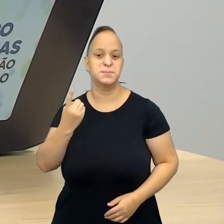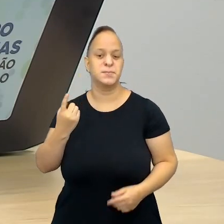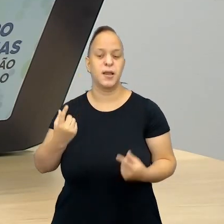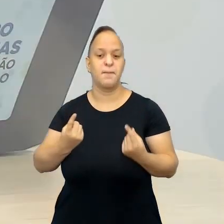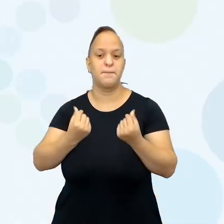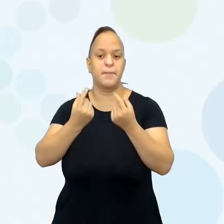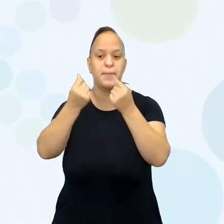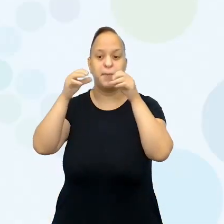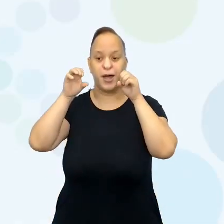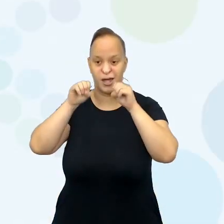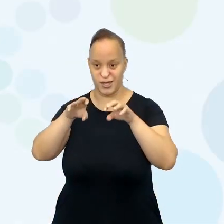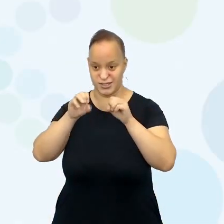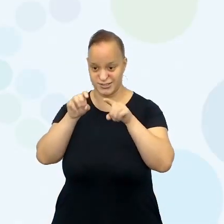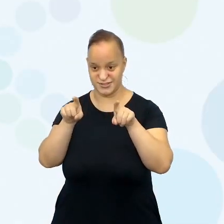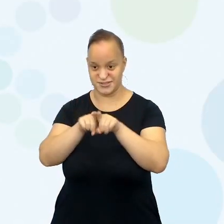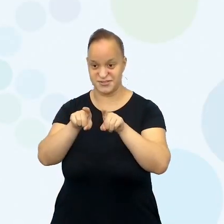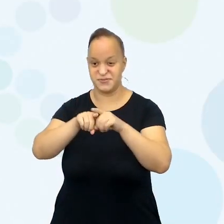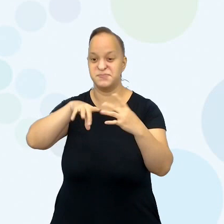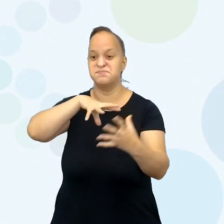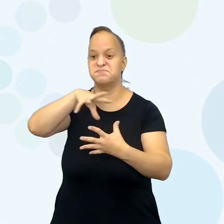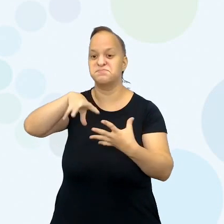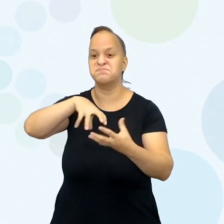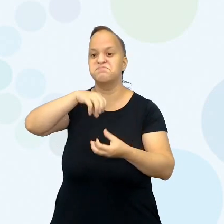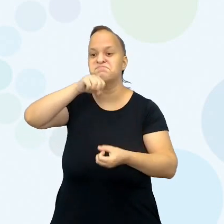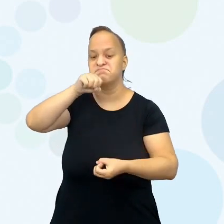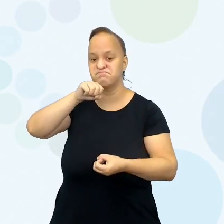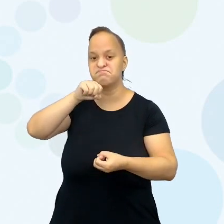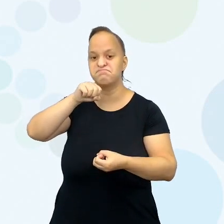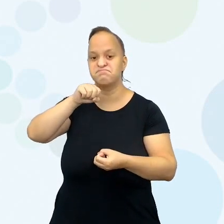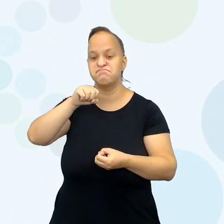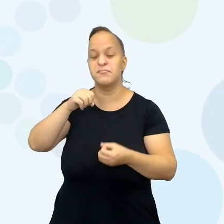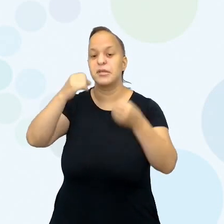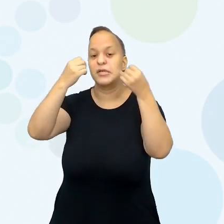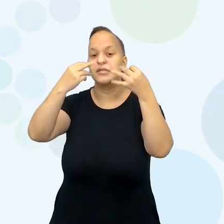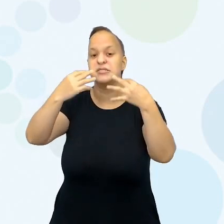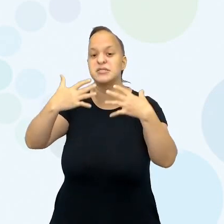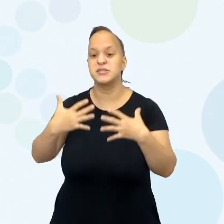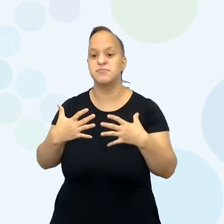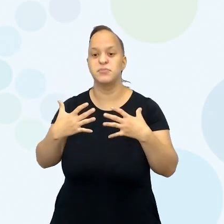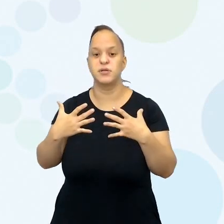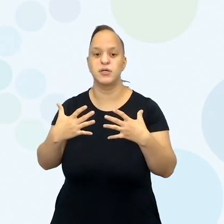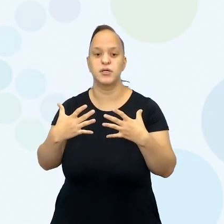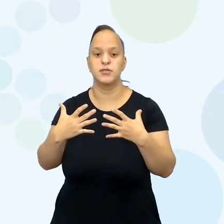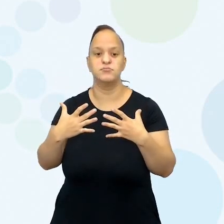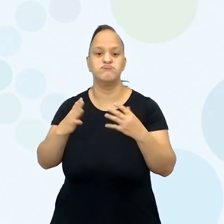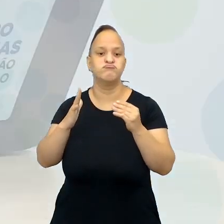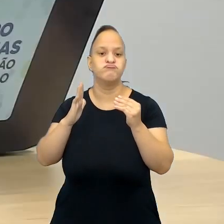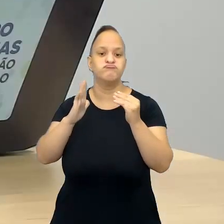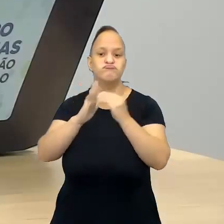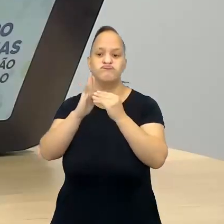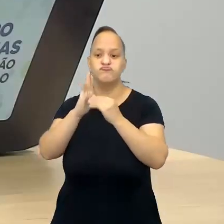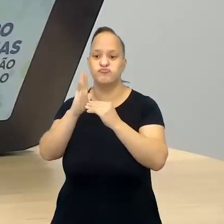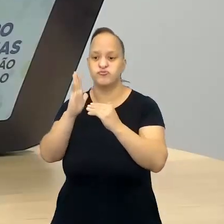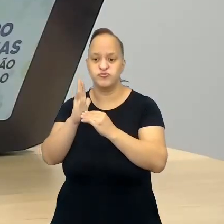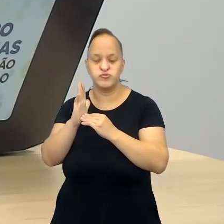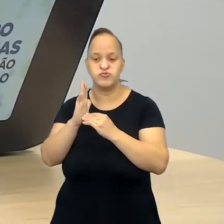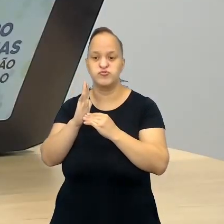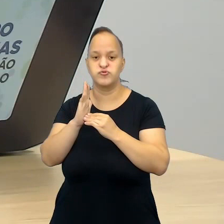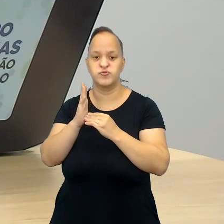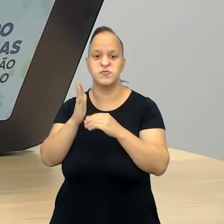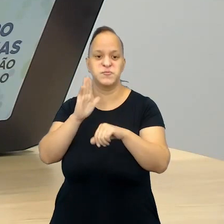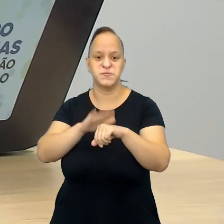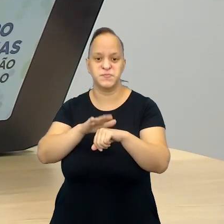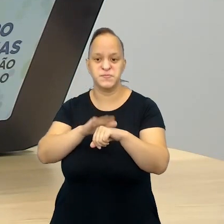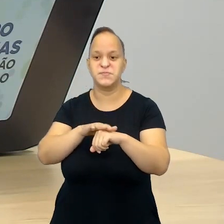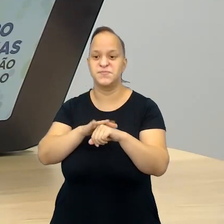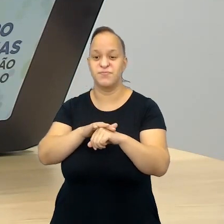Sustentabilidade. Hoje nós vamos falar sobre as metodologias ativas e diário de bordo, né? Hoje eu não estarei aqui sozinho, estarei